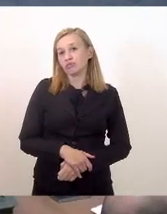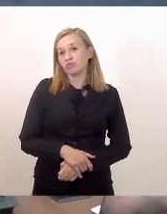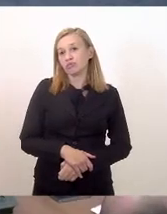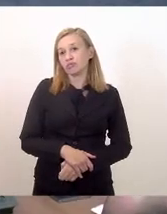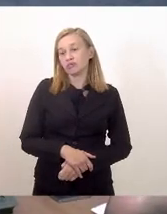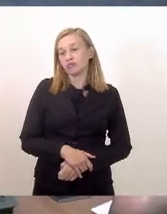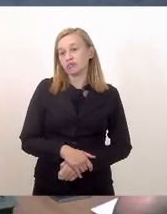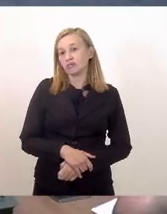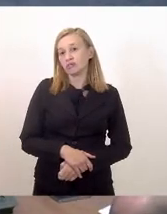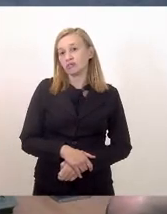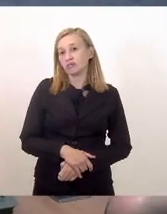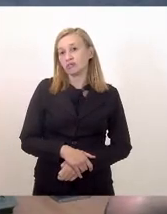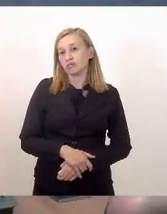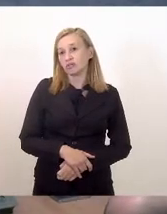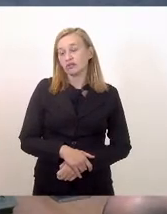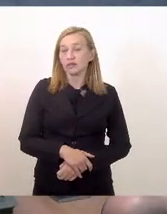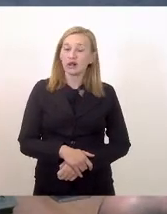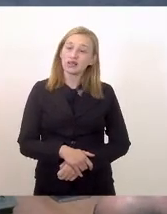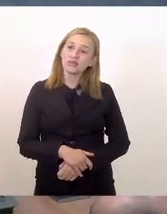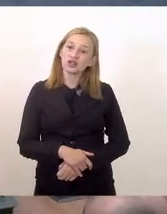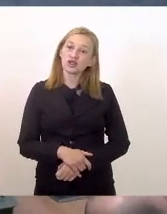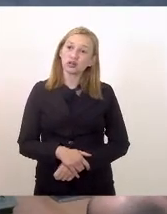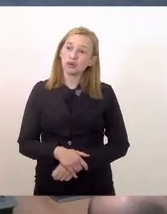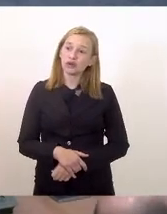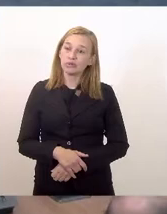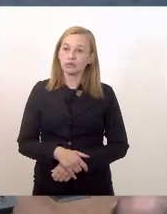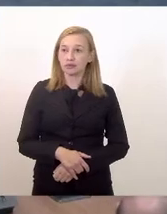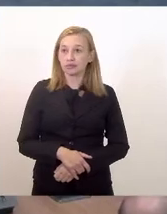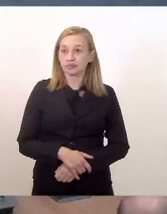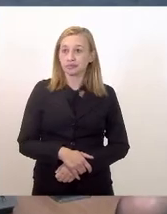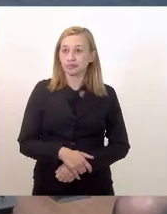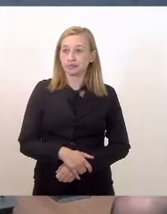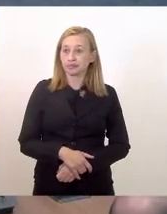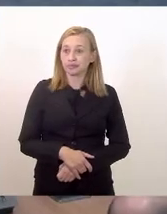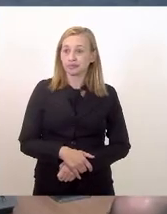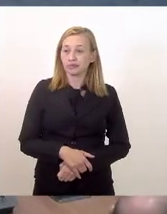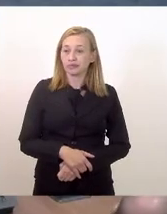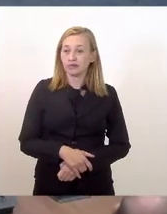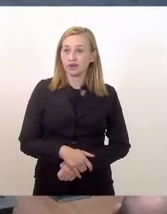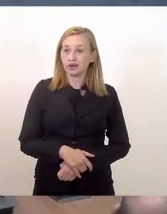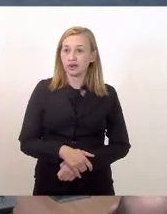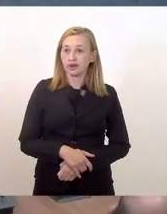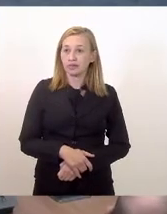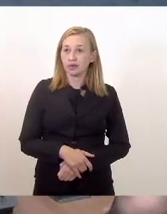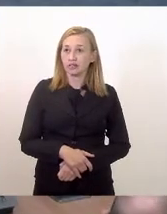Vai dar parecer, ele deu com emenda, ele acata a emenda. Vai voltar para a redação do vencido.